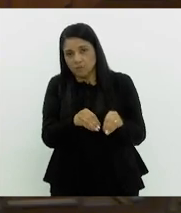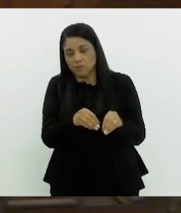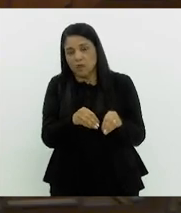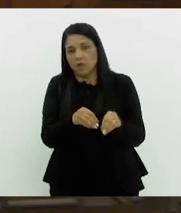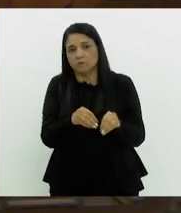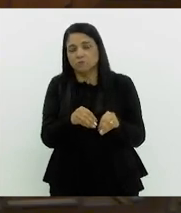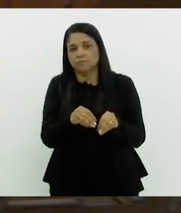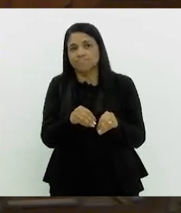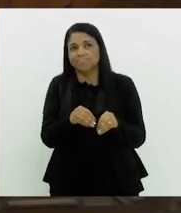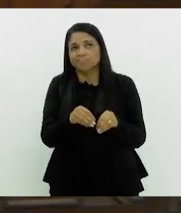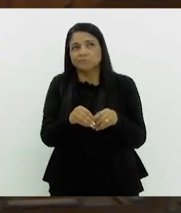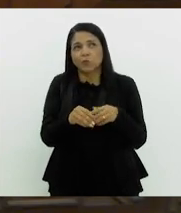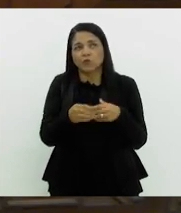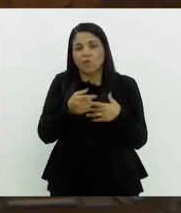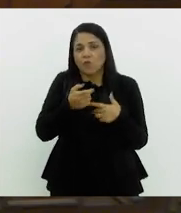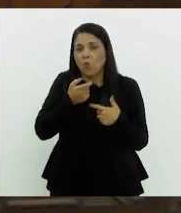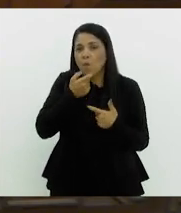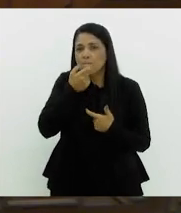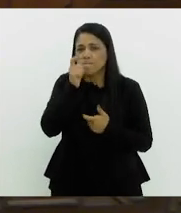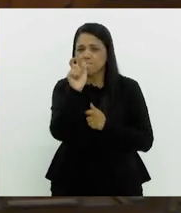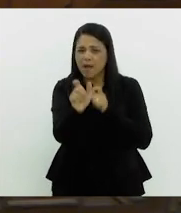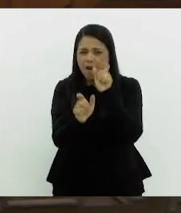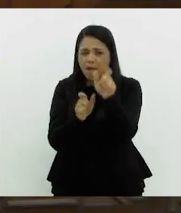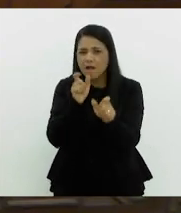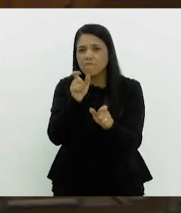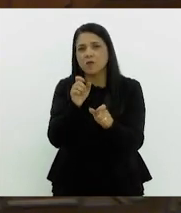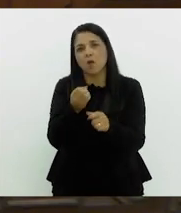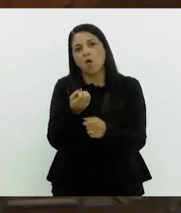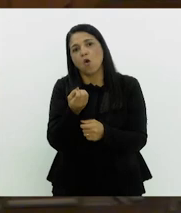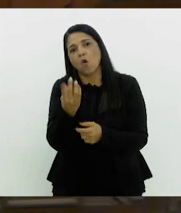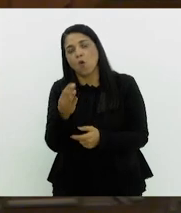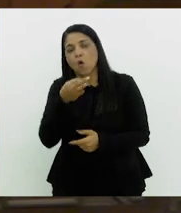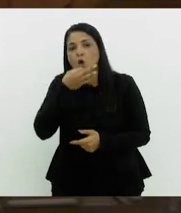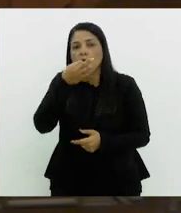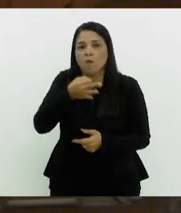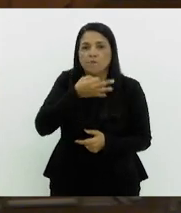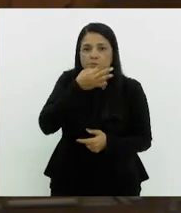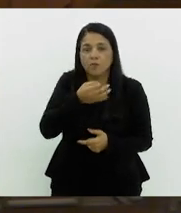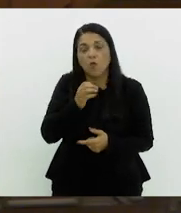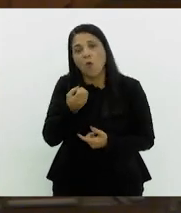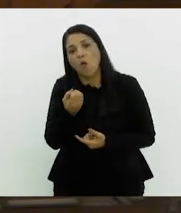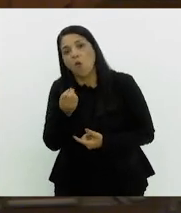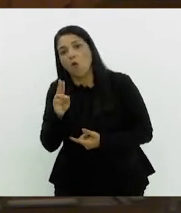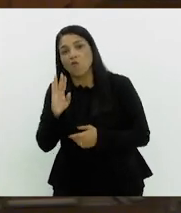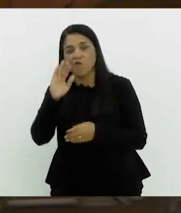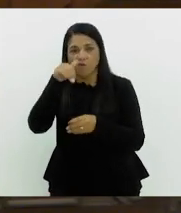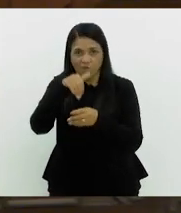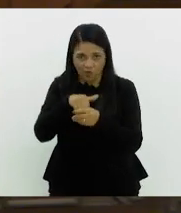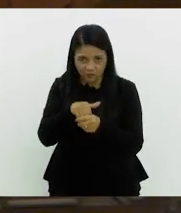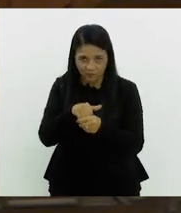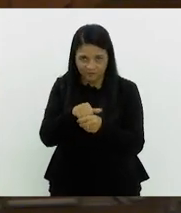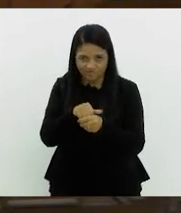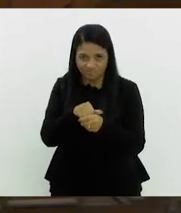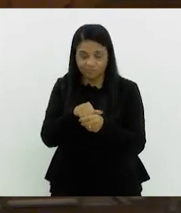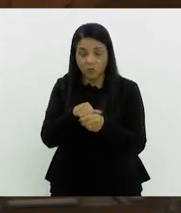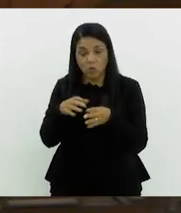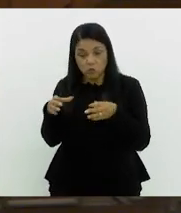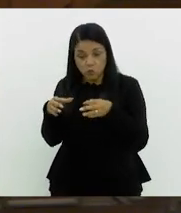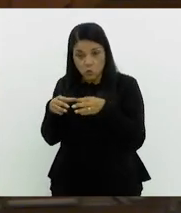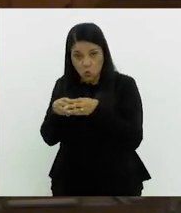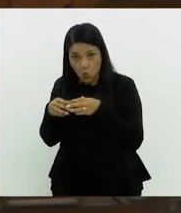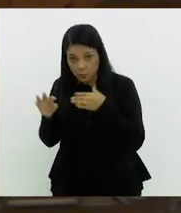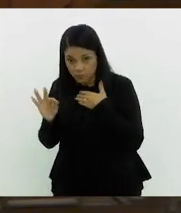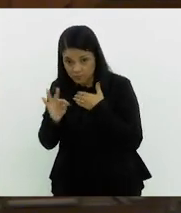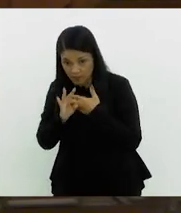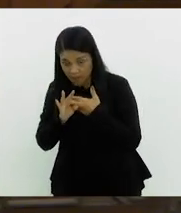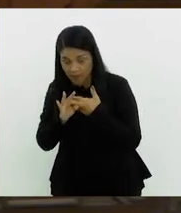alguma palavra, opinião ou voto. Então, a ideia é que a gente, através do nosso corpo técnico, e mais uma vez, deputado